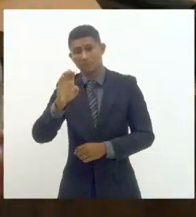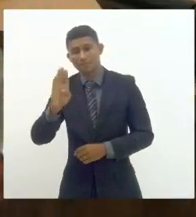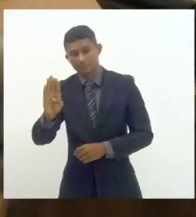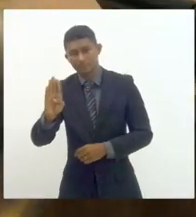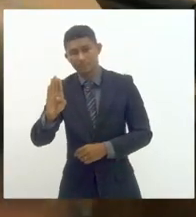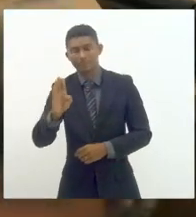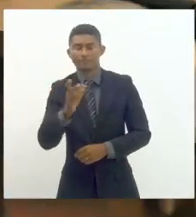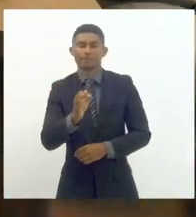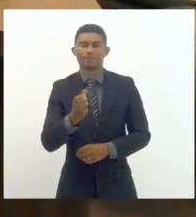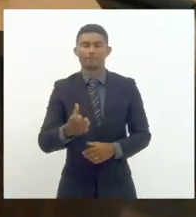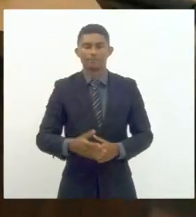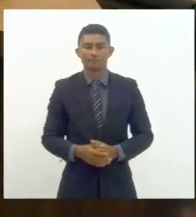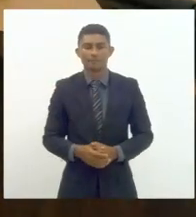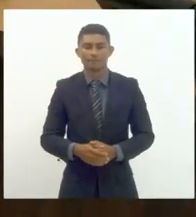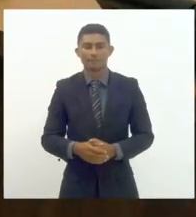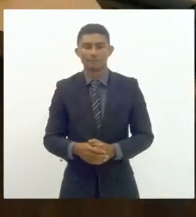Brasil.